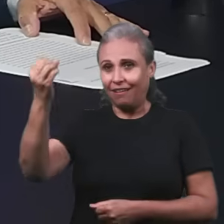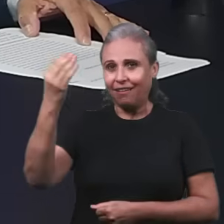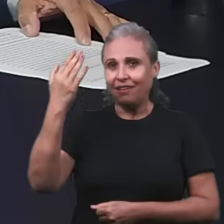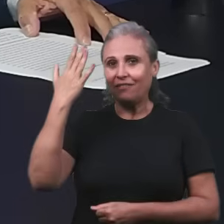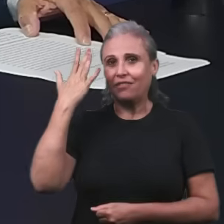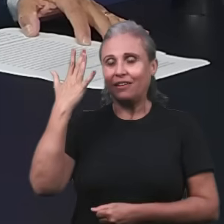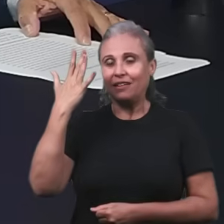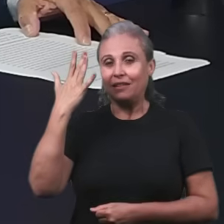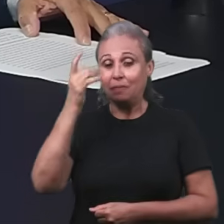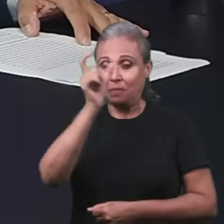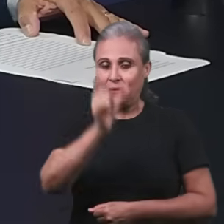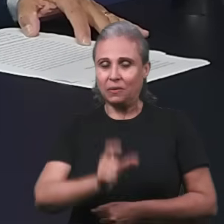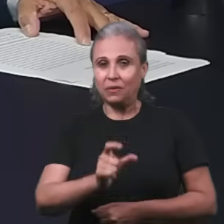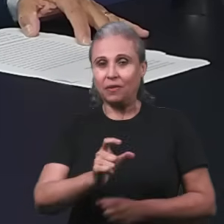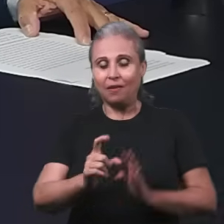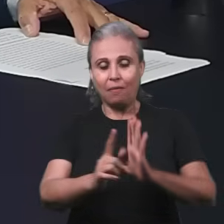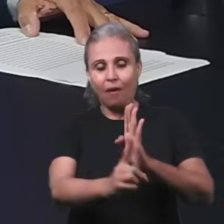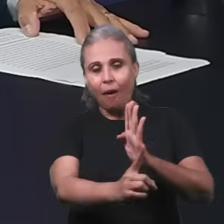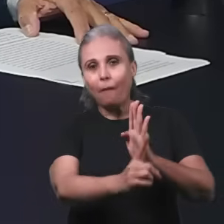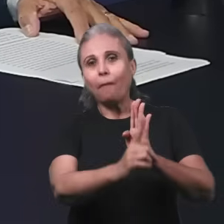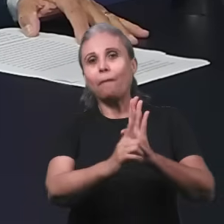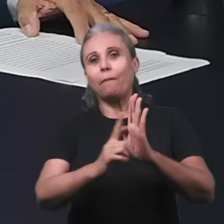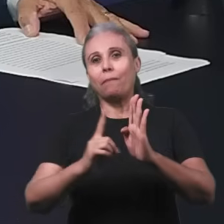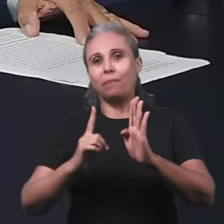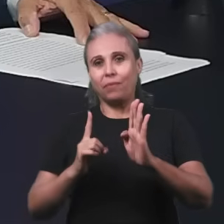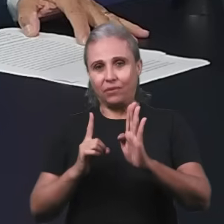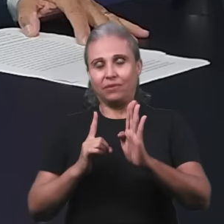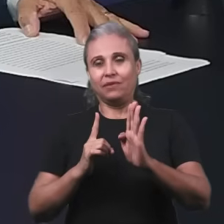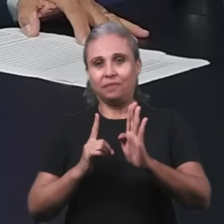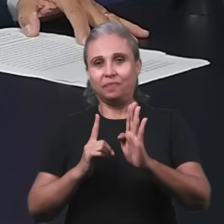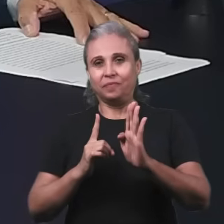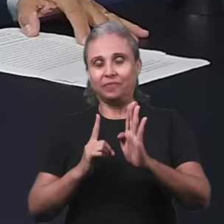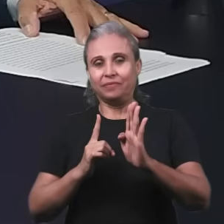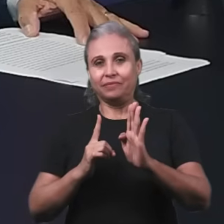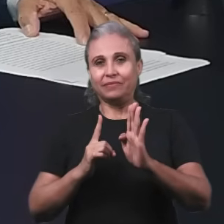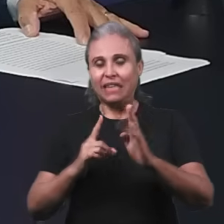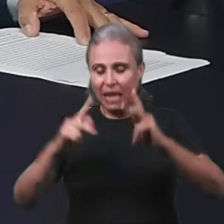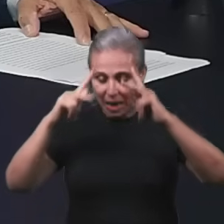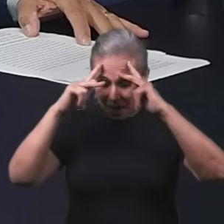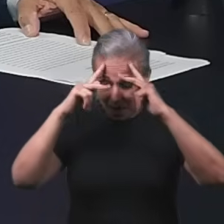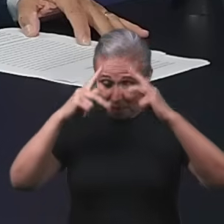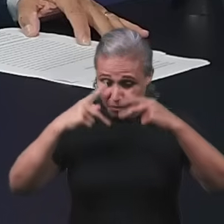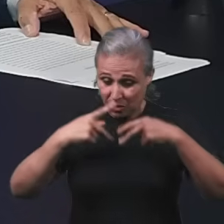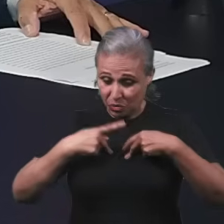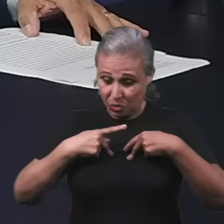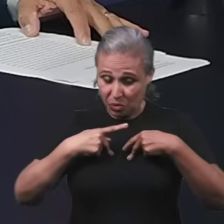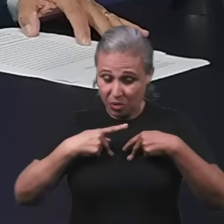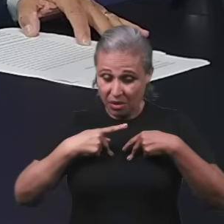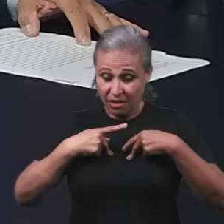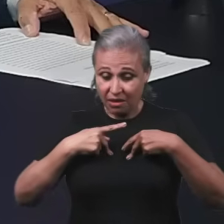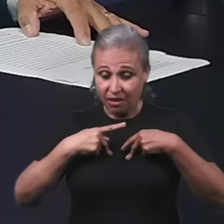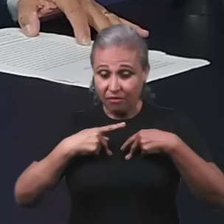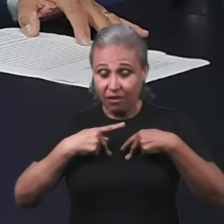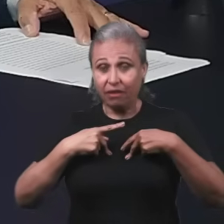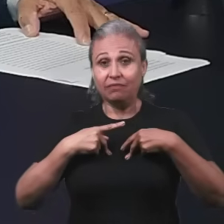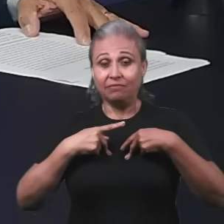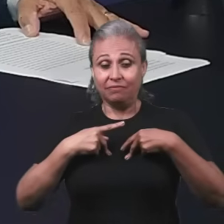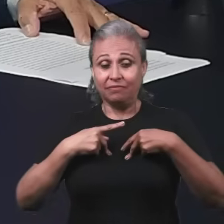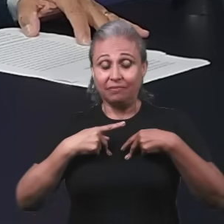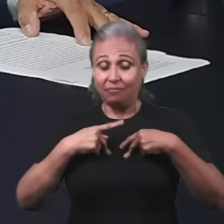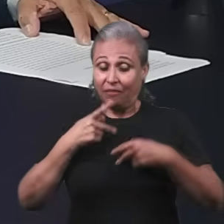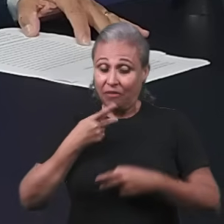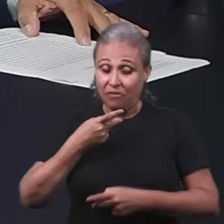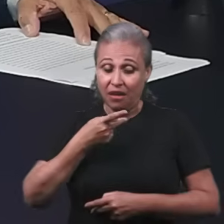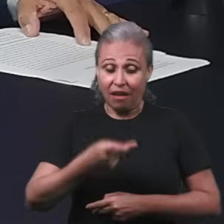ajuda humana. Não é um homem que vai fazer com que o outro possa entrar pela porta e alcançar a